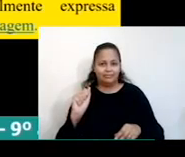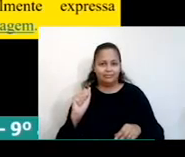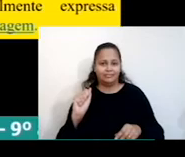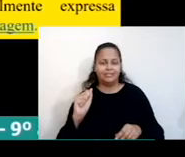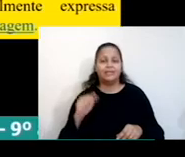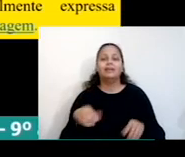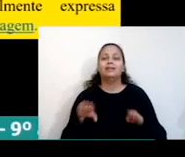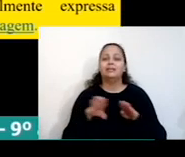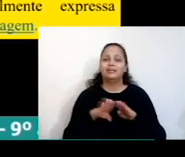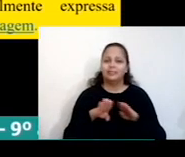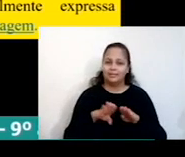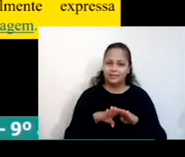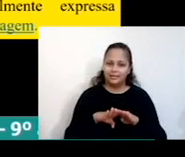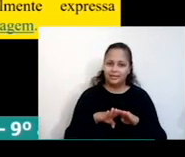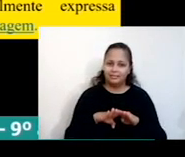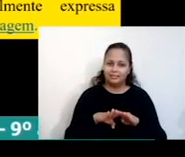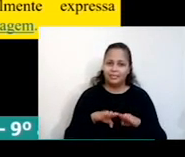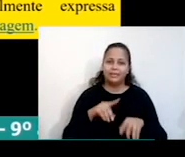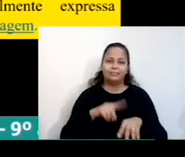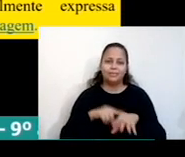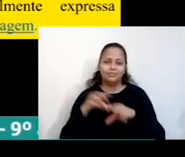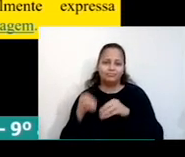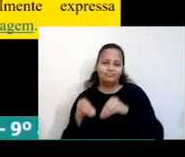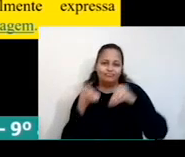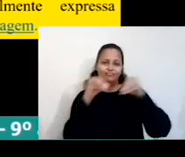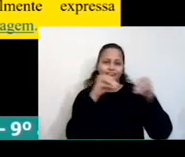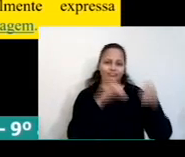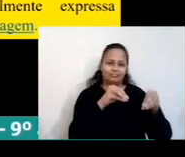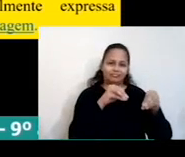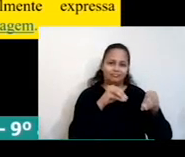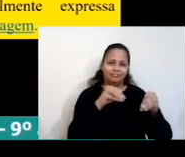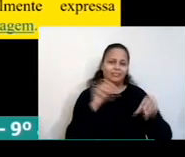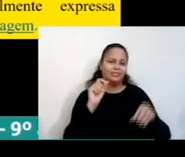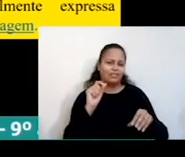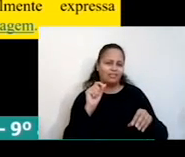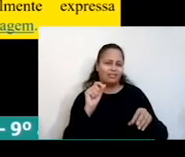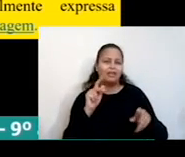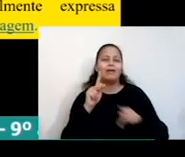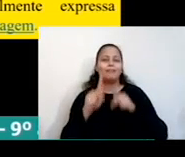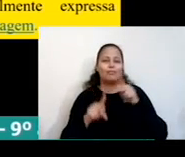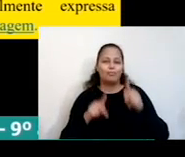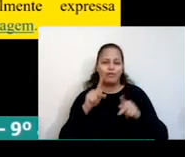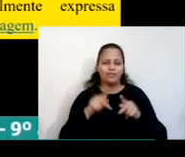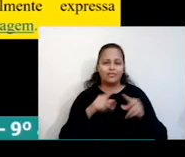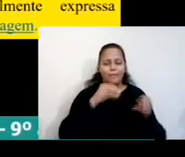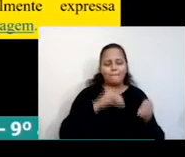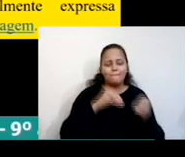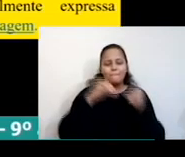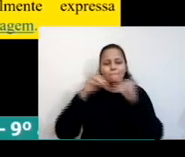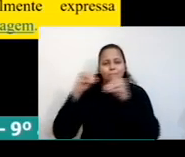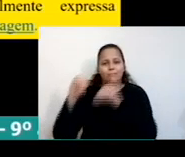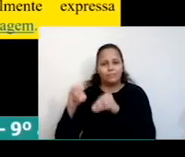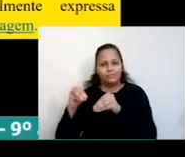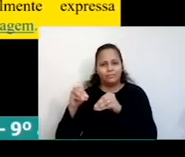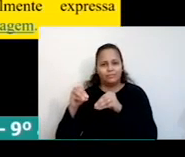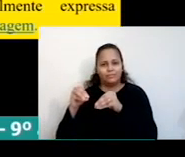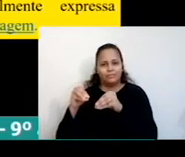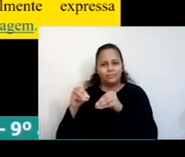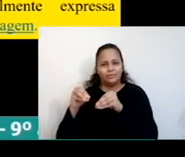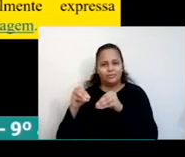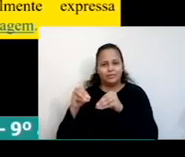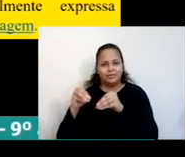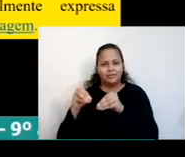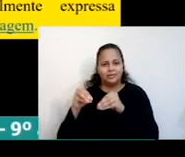vegetativo, apesar de ter períodos aí de emigração. Emigração é quando a população sai de determinada região, ela emigra, né?